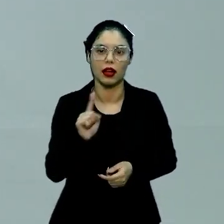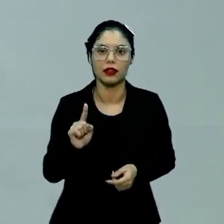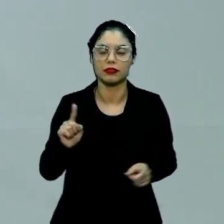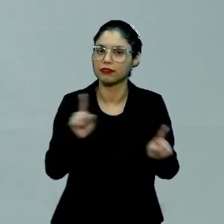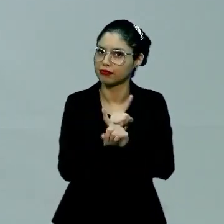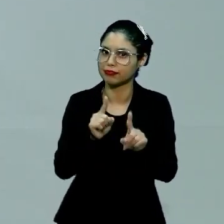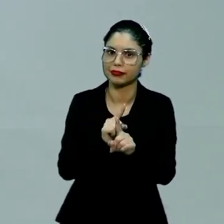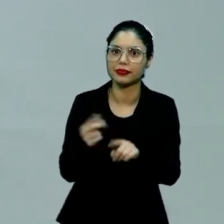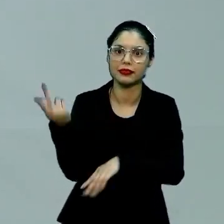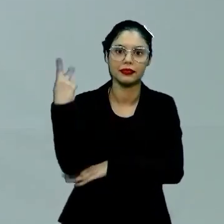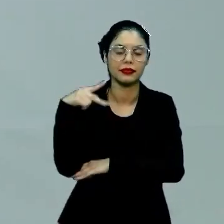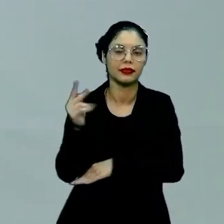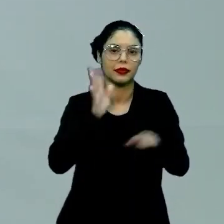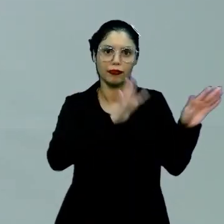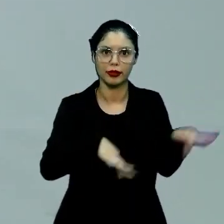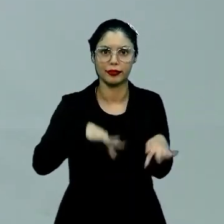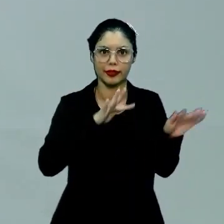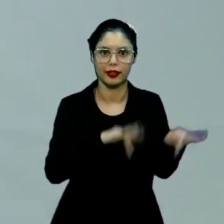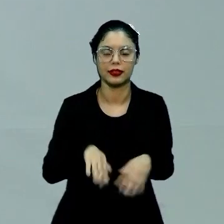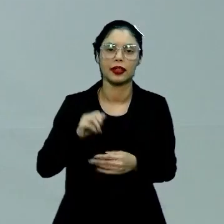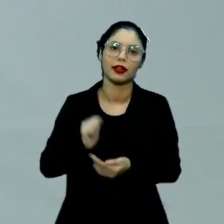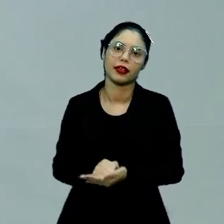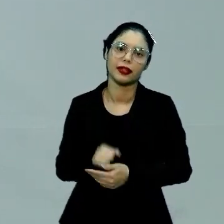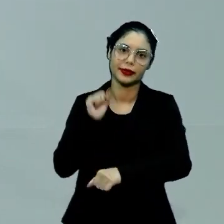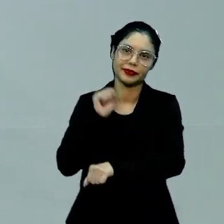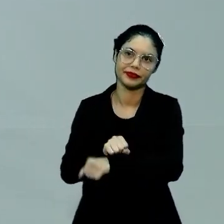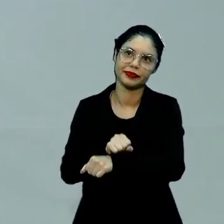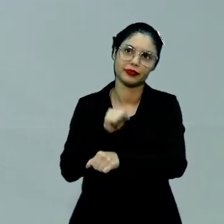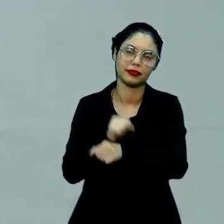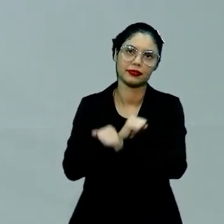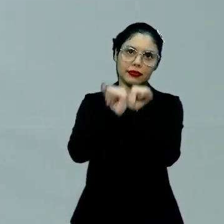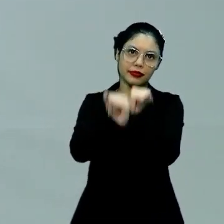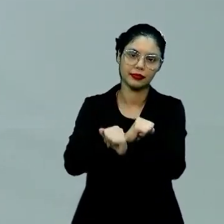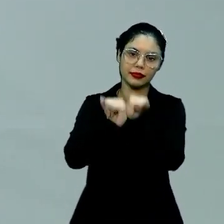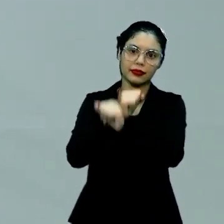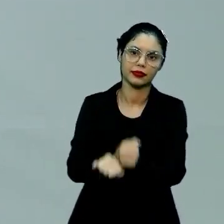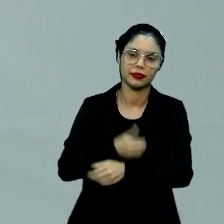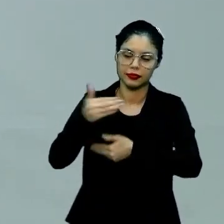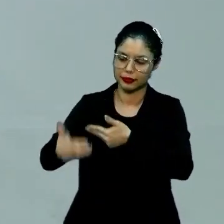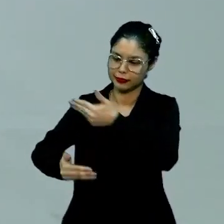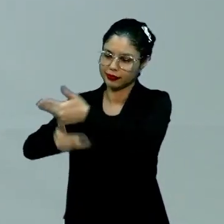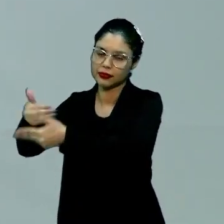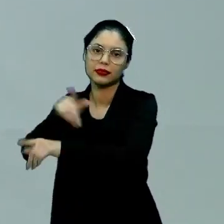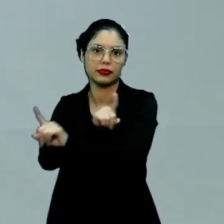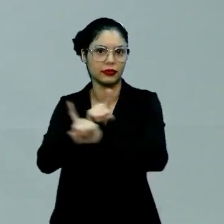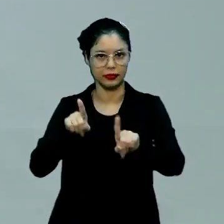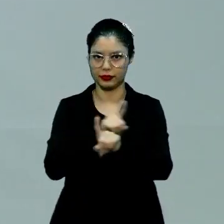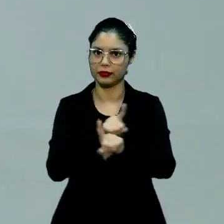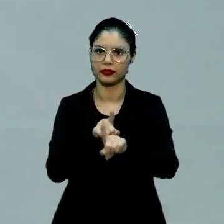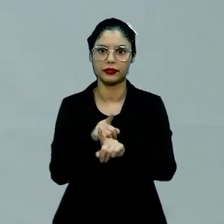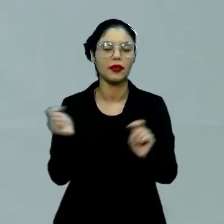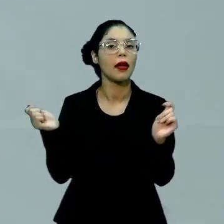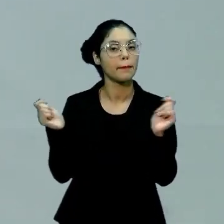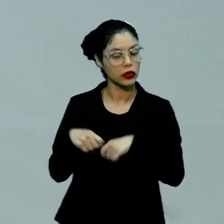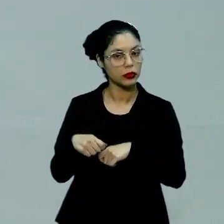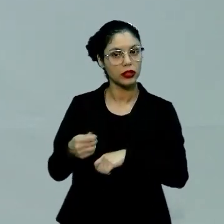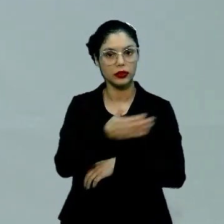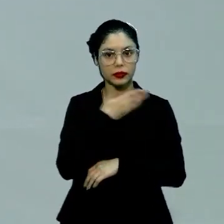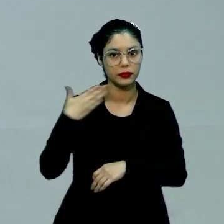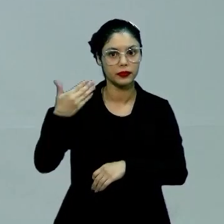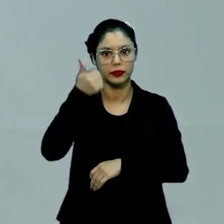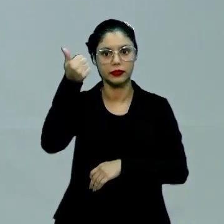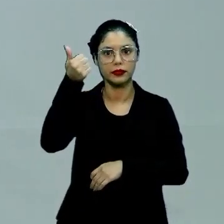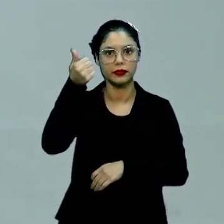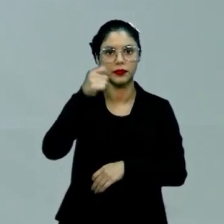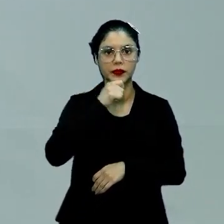mais num período feudal que a gente fica condicionado àquele tipo de trabalho que os pais desenvolveram. A gente tem a possibilidade de